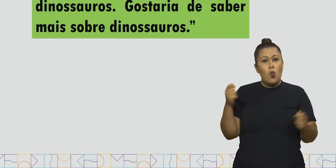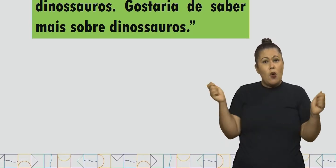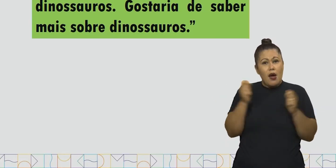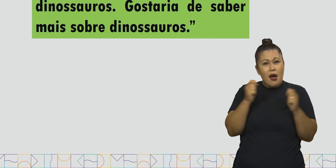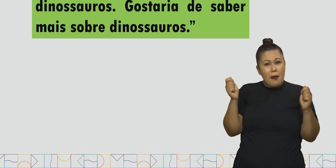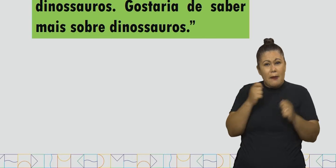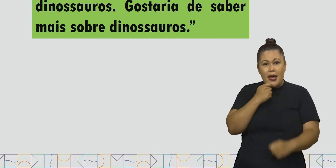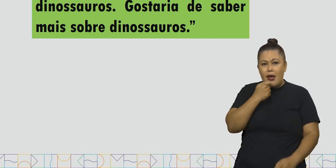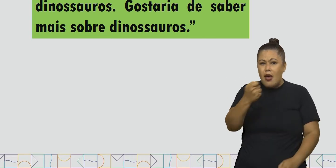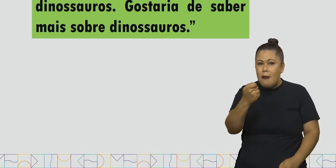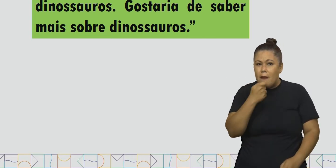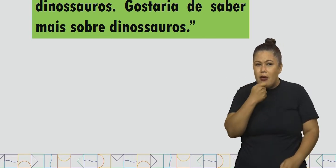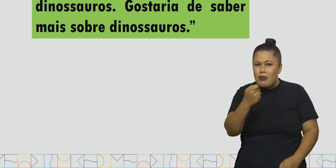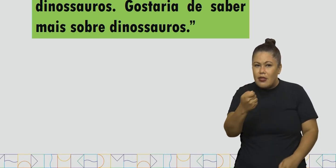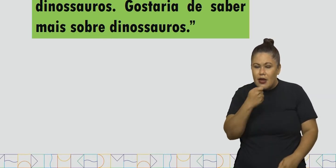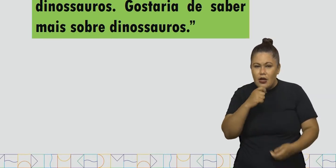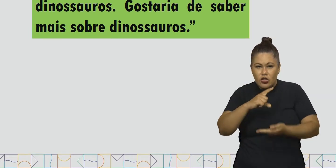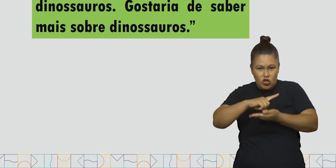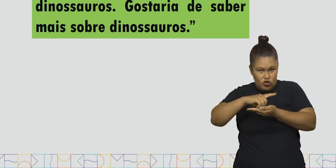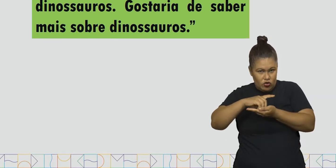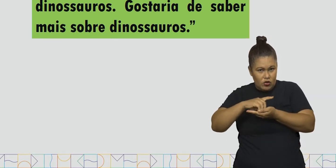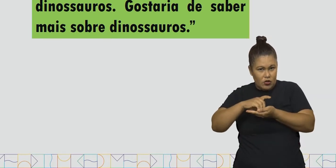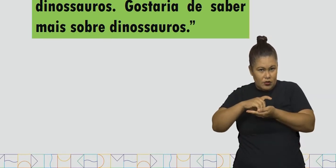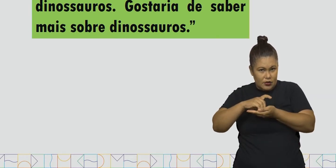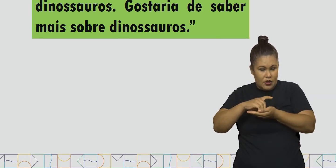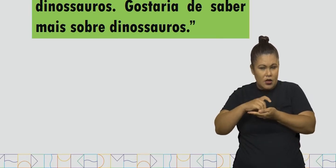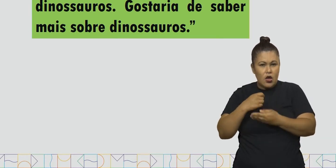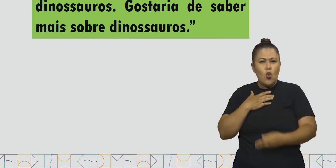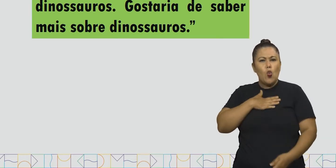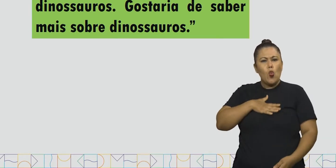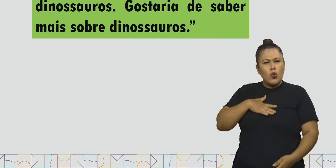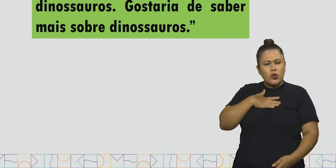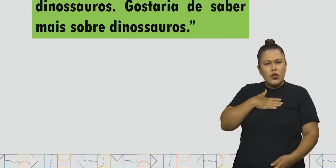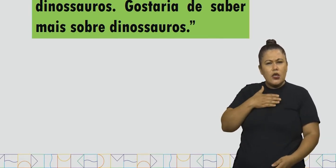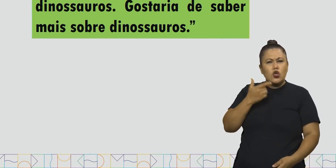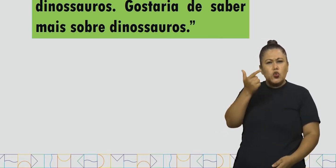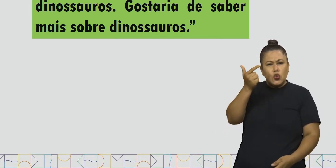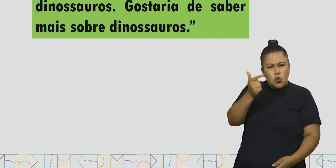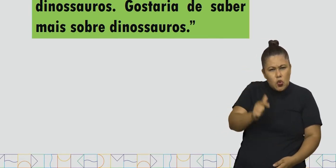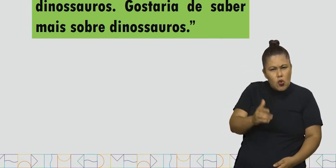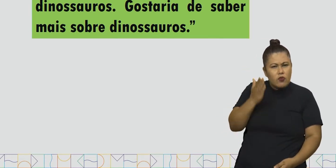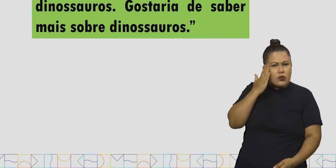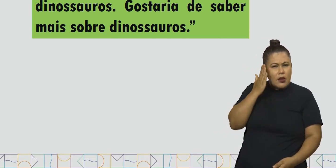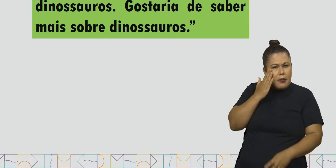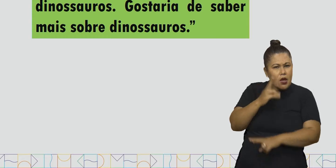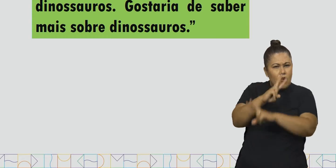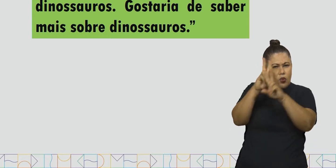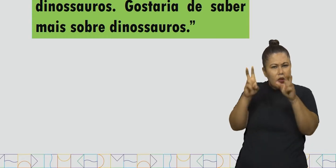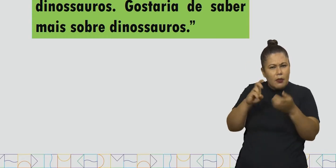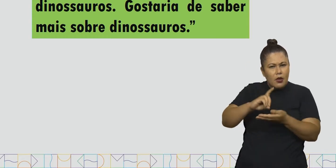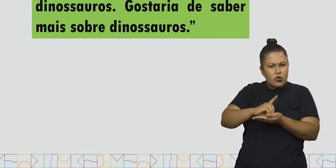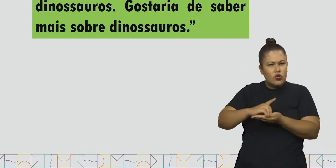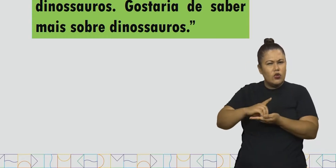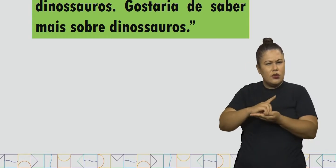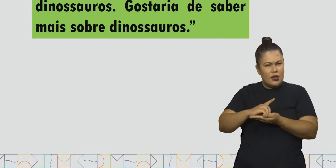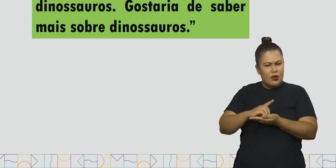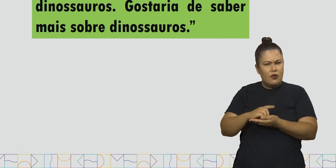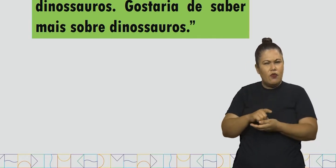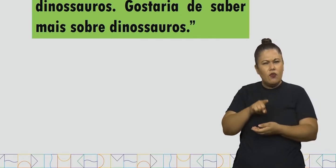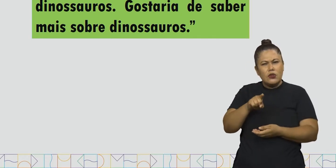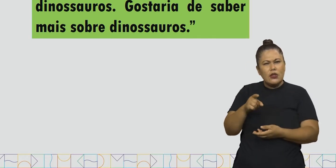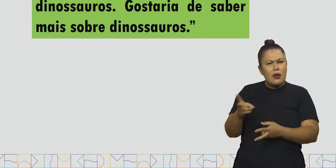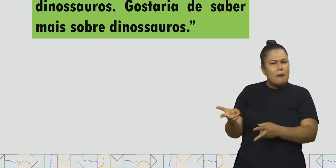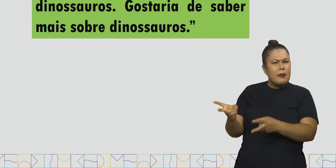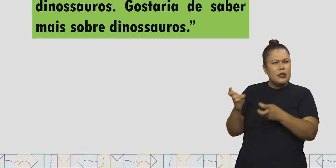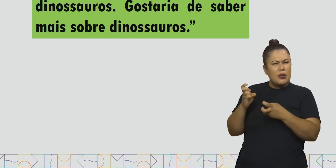reportagem sobre dinossauros. Gostaria de saber mais sobre dinossauros. Vocês conseguem